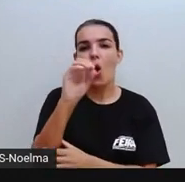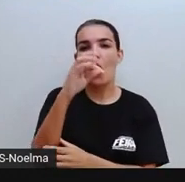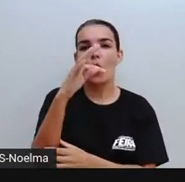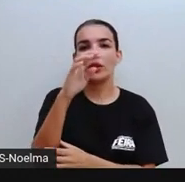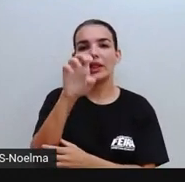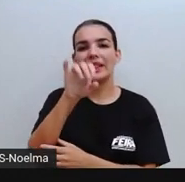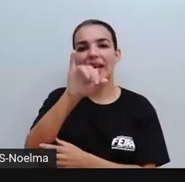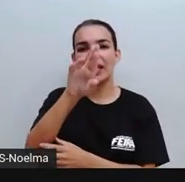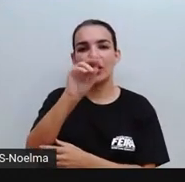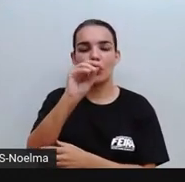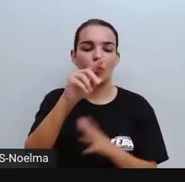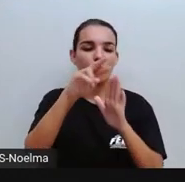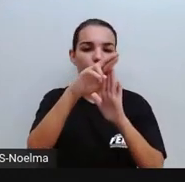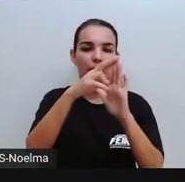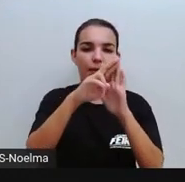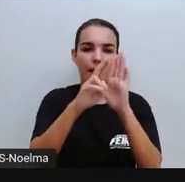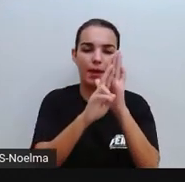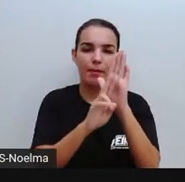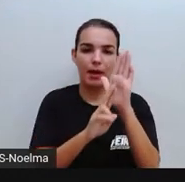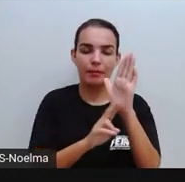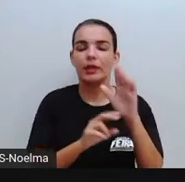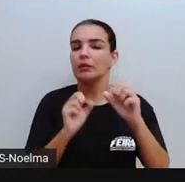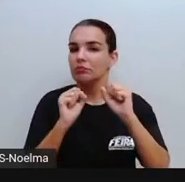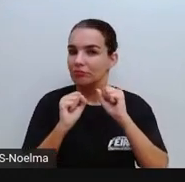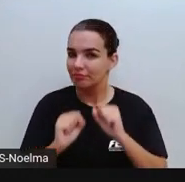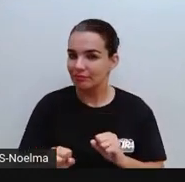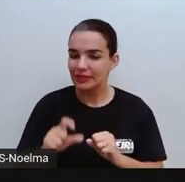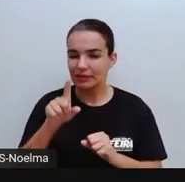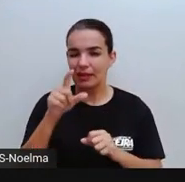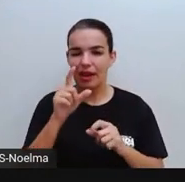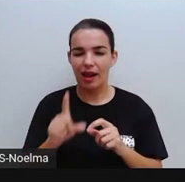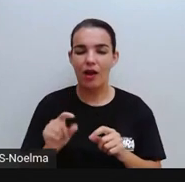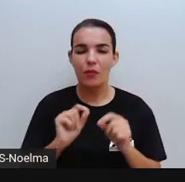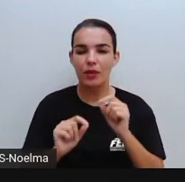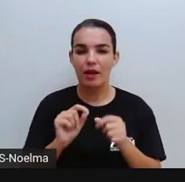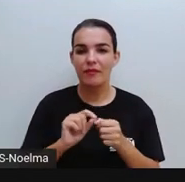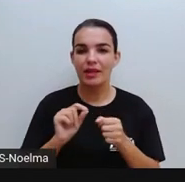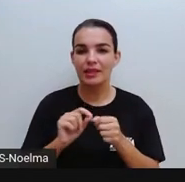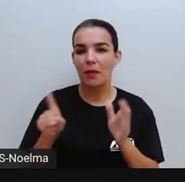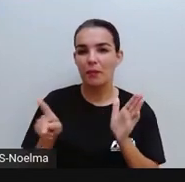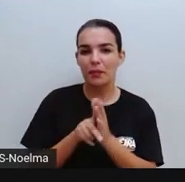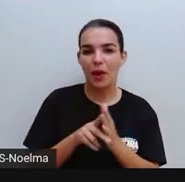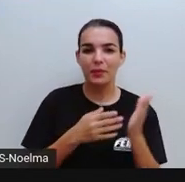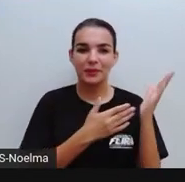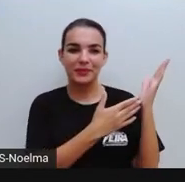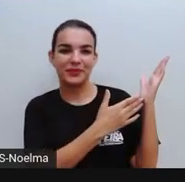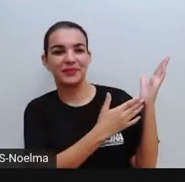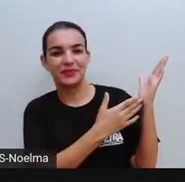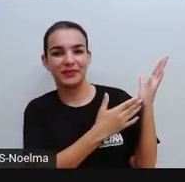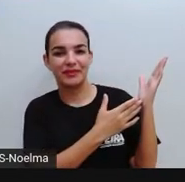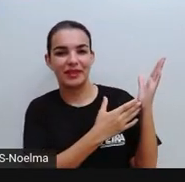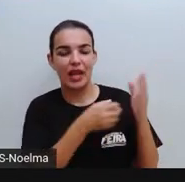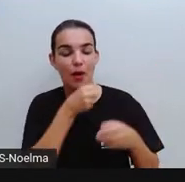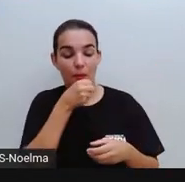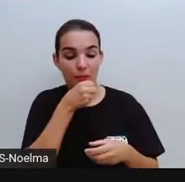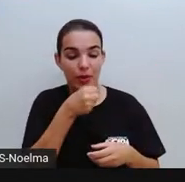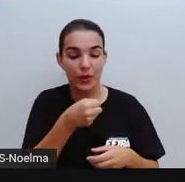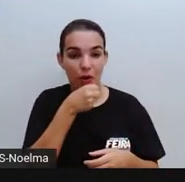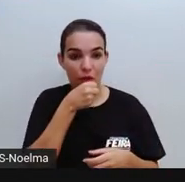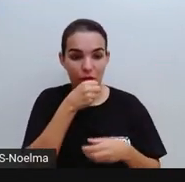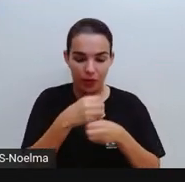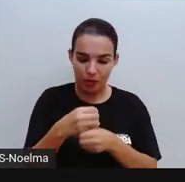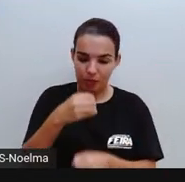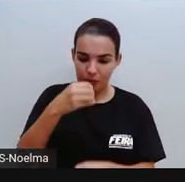qual é a sugestão da prova vocês podem confeccionar Se quiserem tá ruim microfone a pro trouxe aqui ó algumas